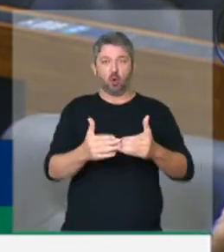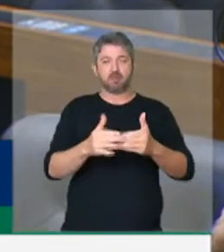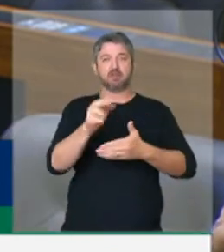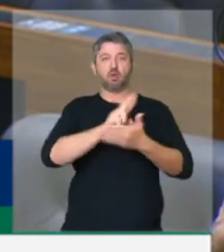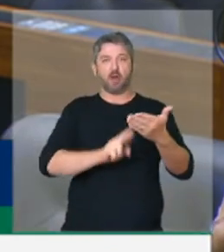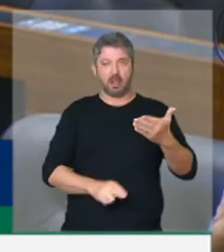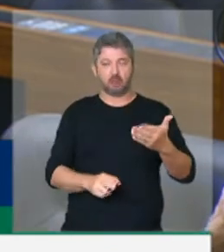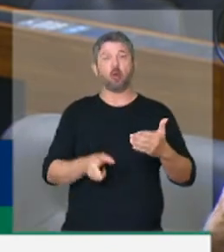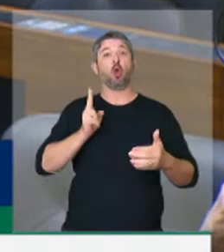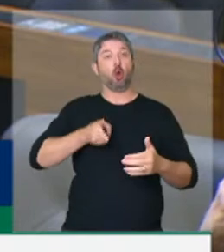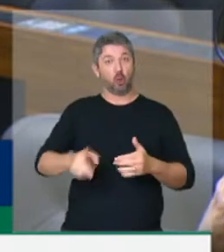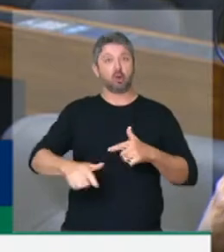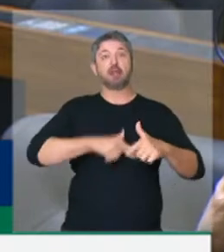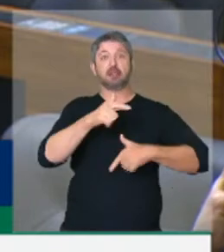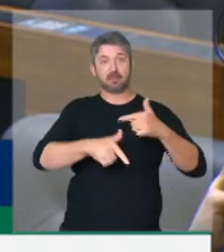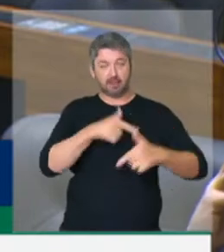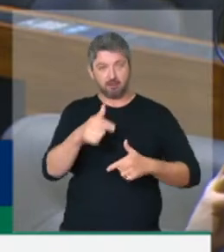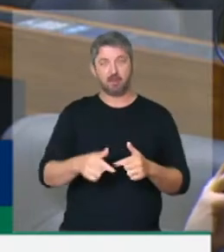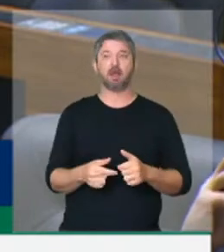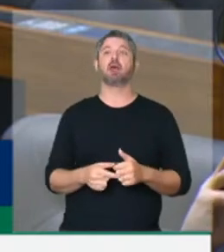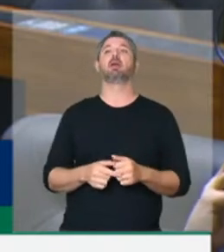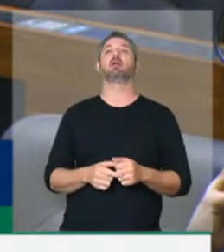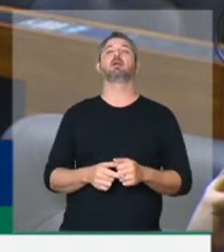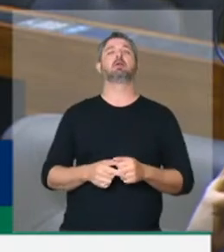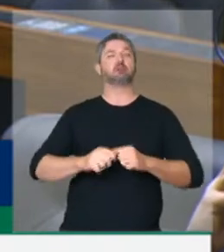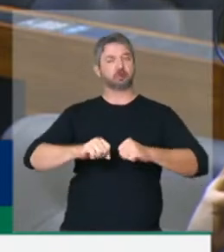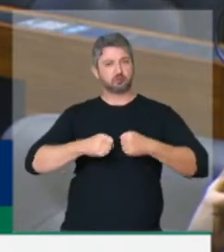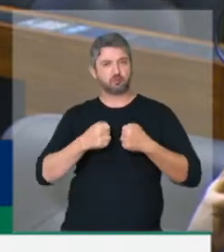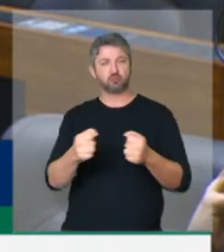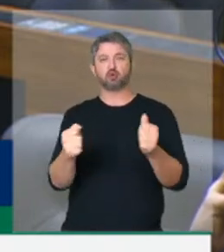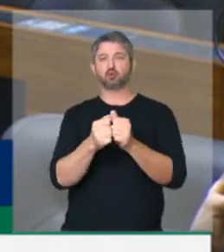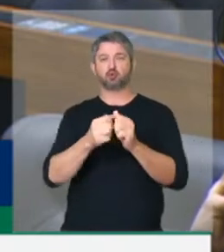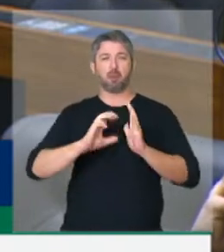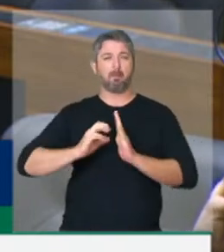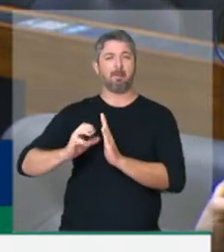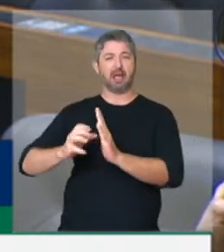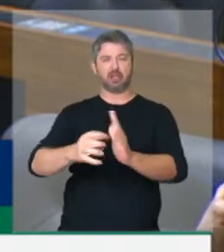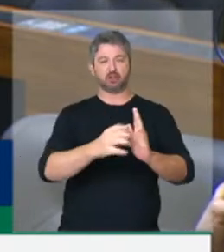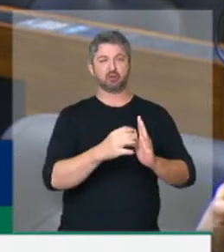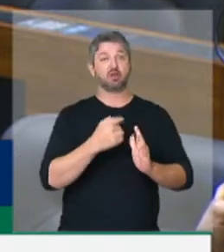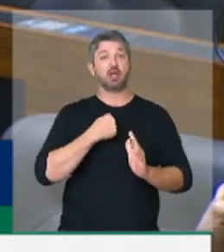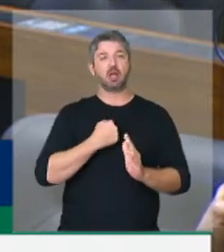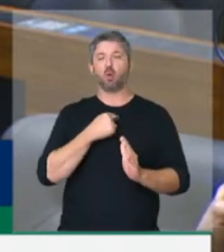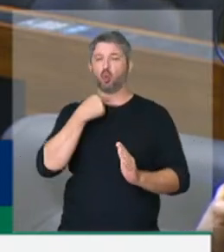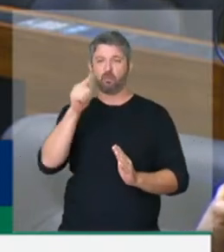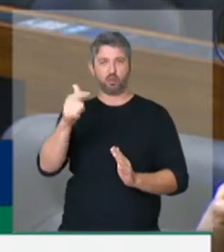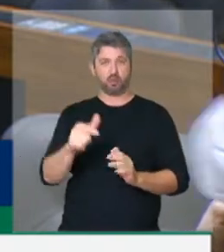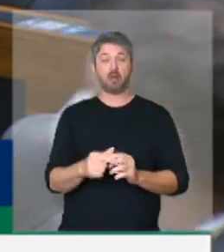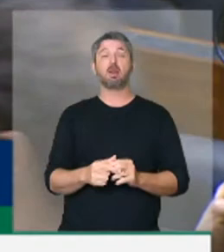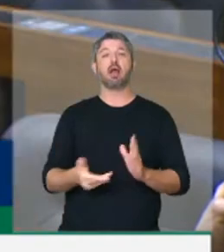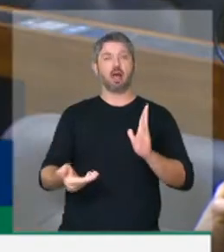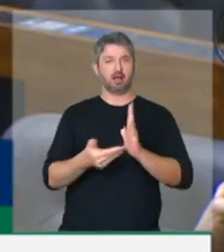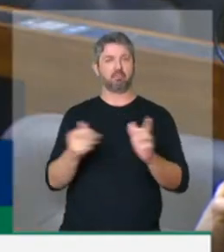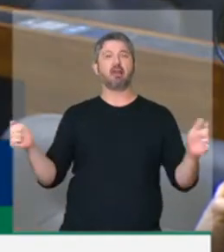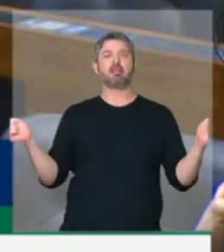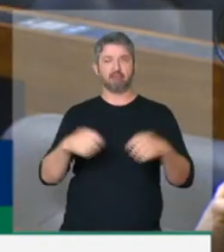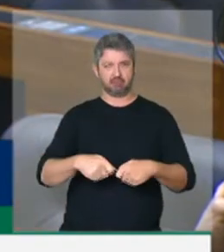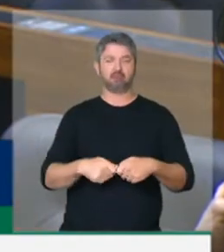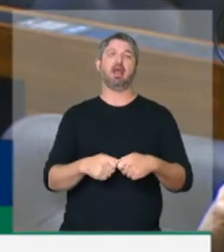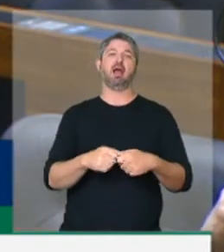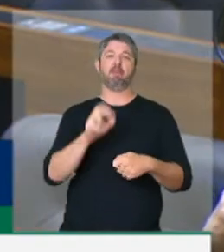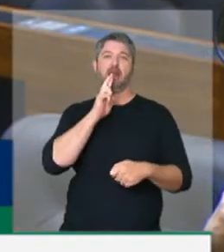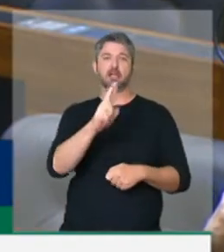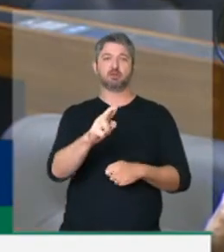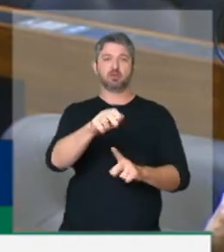relator, continuou trabalhando esse tema com todas as bancadas, e eu não tenho dúvida que a Câmara terá condições de entregar à